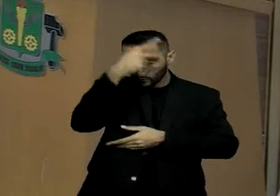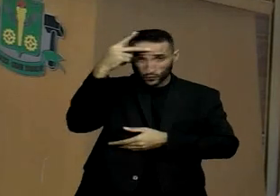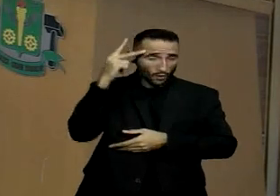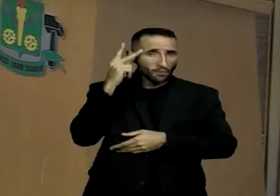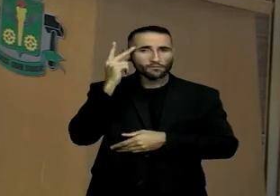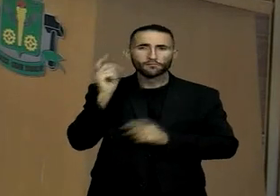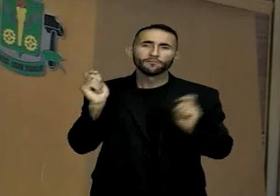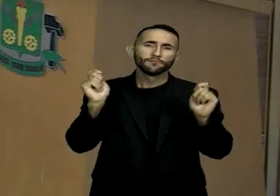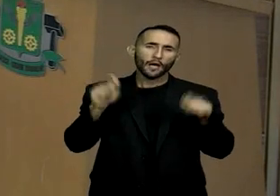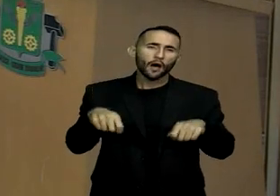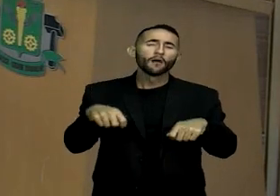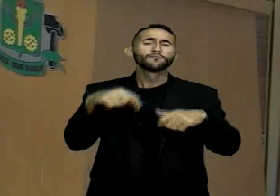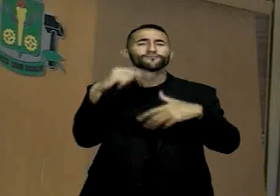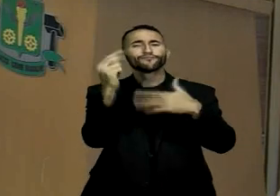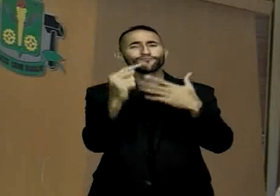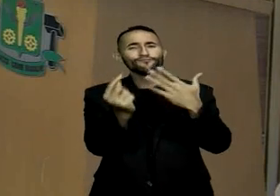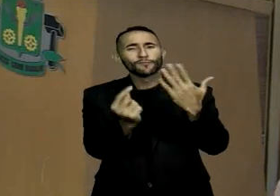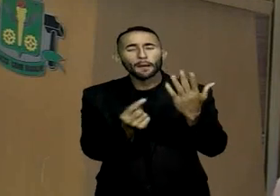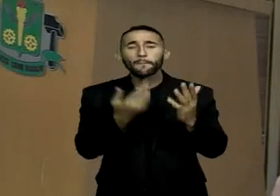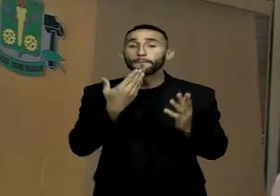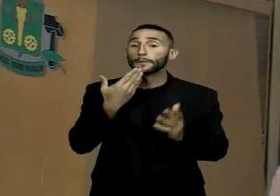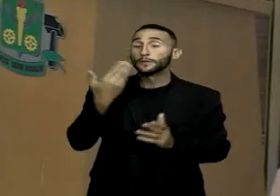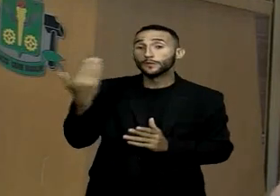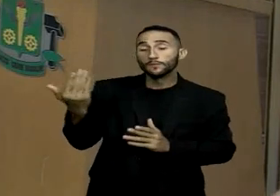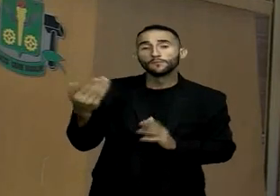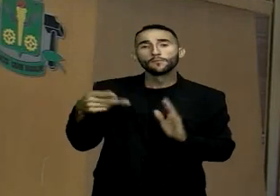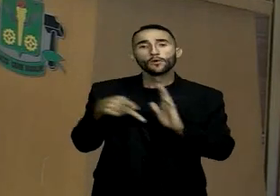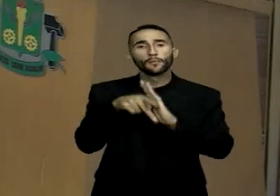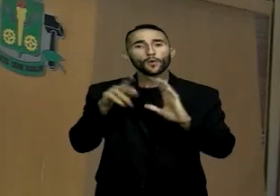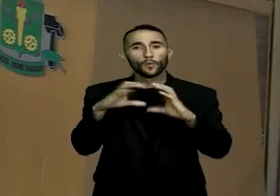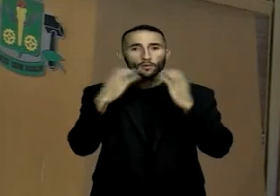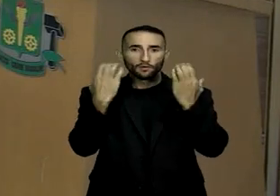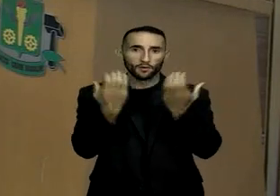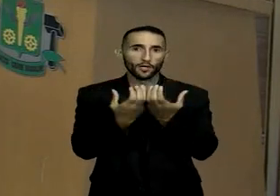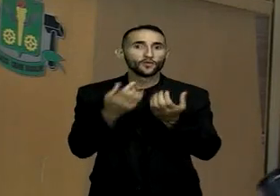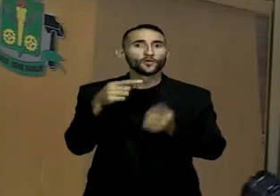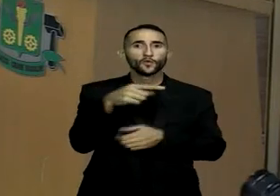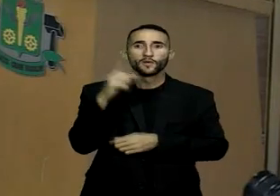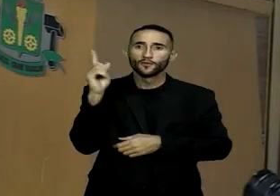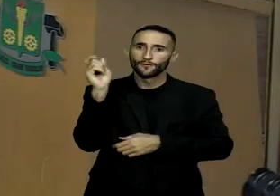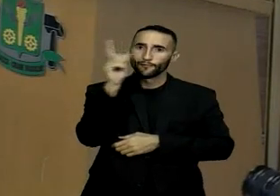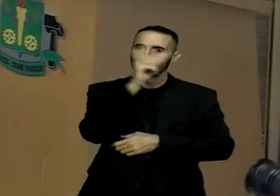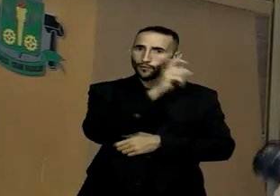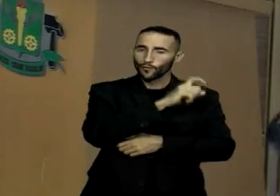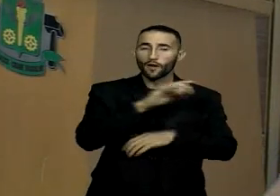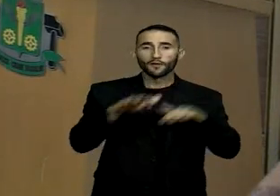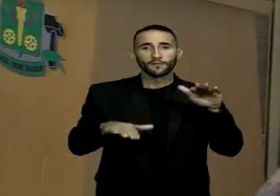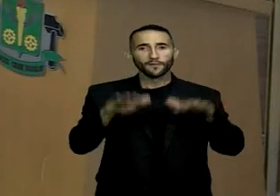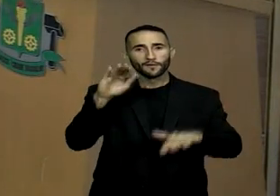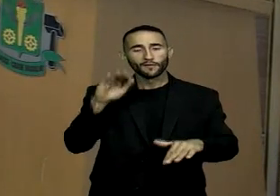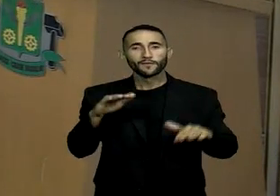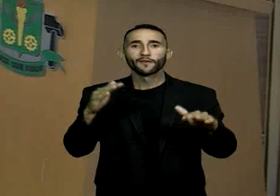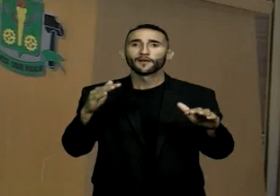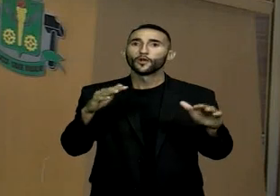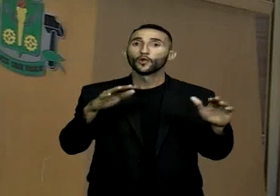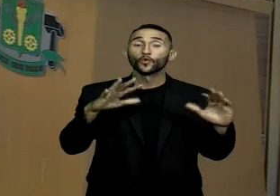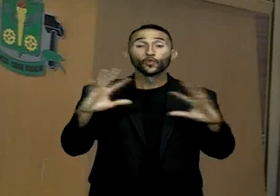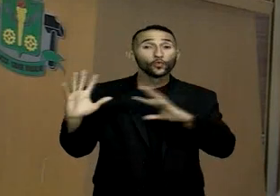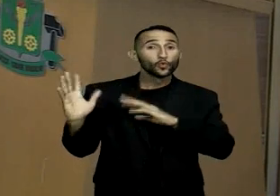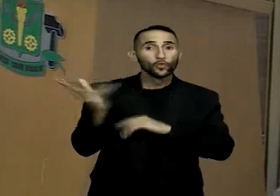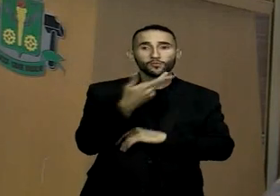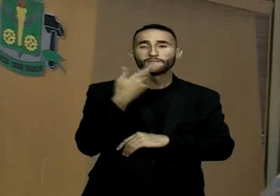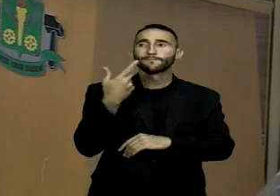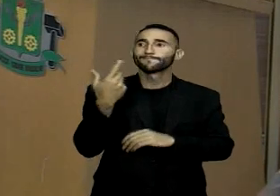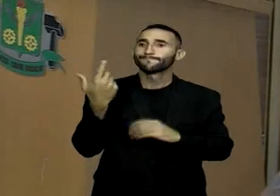faz aquelas demandas que nós estamos pedindo para a comunidade é difícil, muitas das vezes, trazer todos aqui. Mas